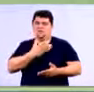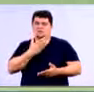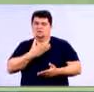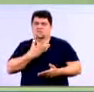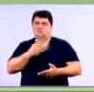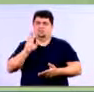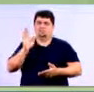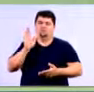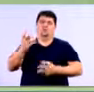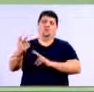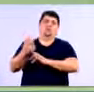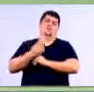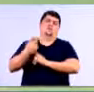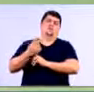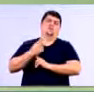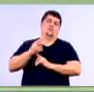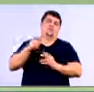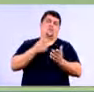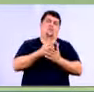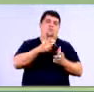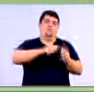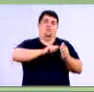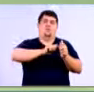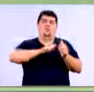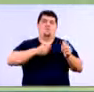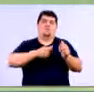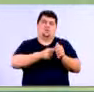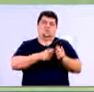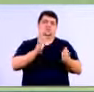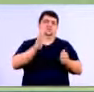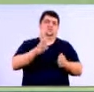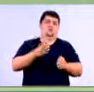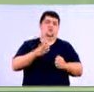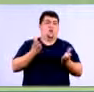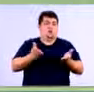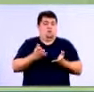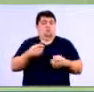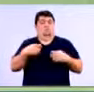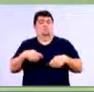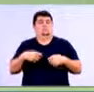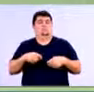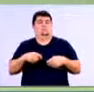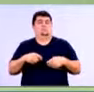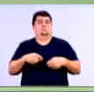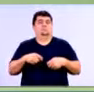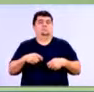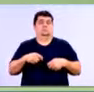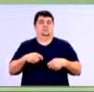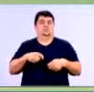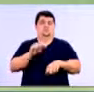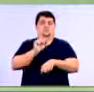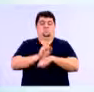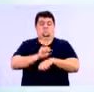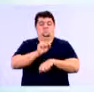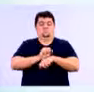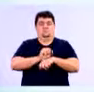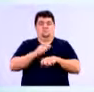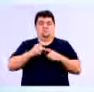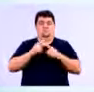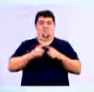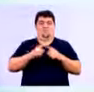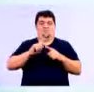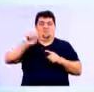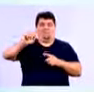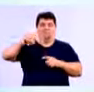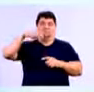já emprestaram, já compraram passagem e tudo. A grande situação não é o que eu faço agora, mas como as coisas vão estar